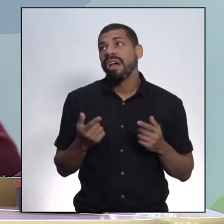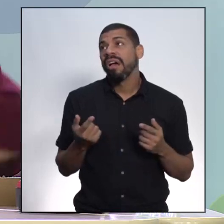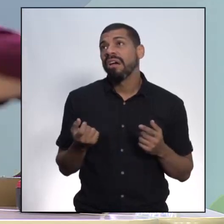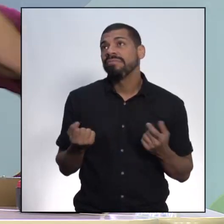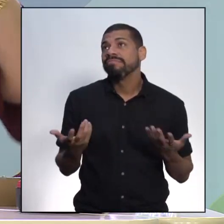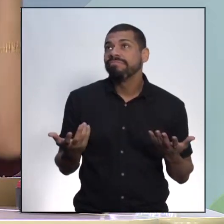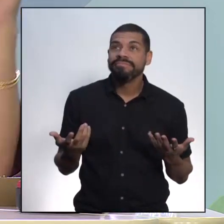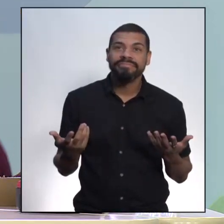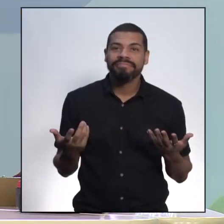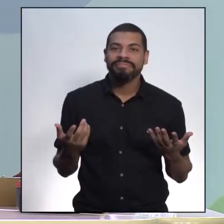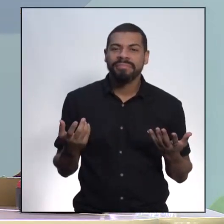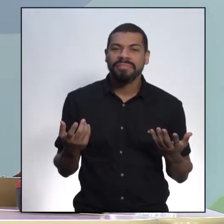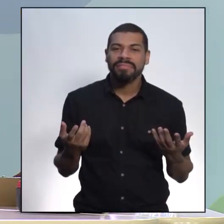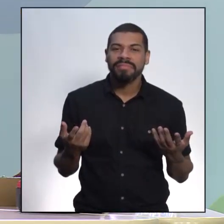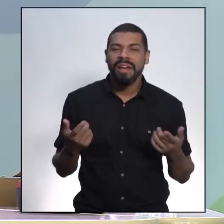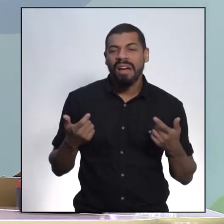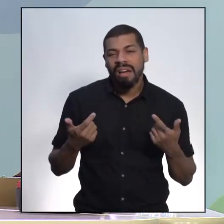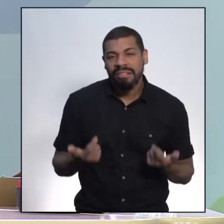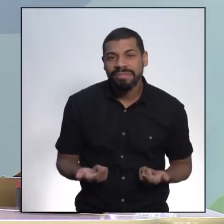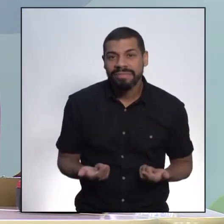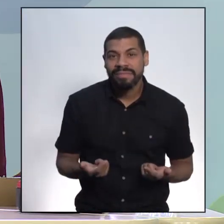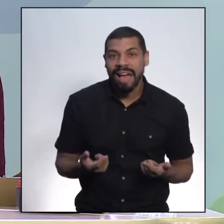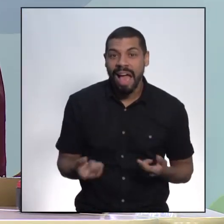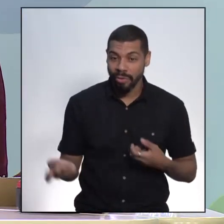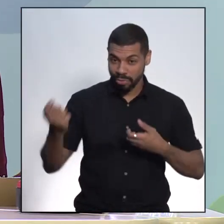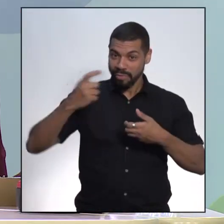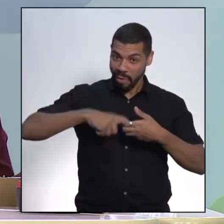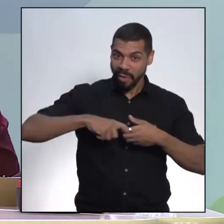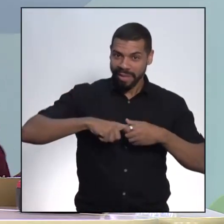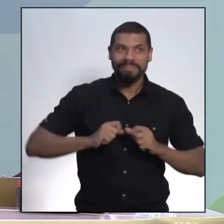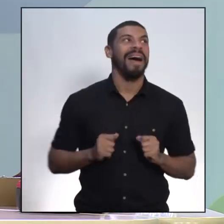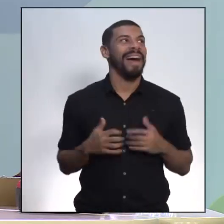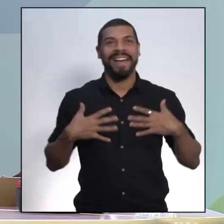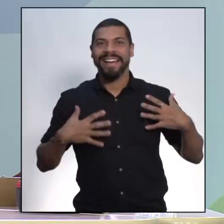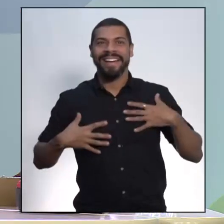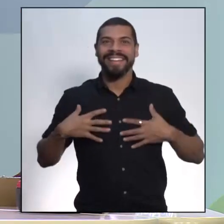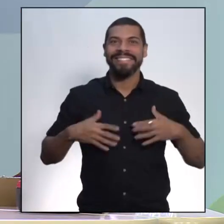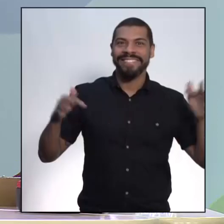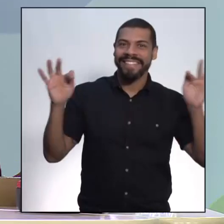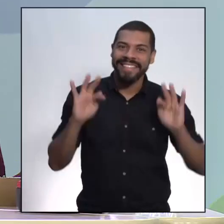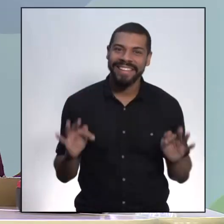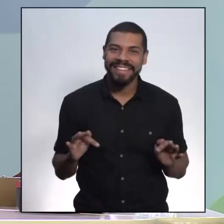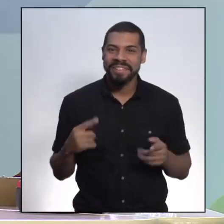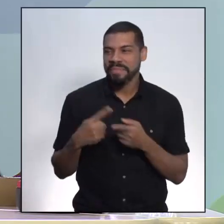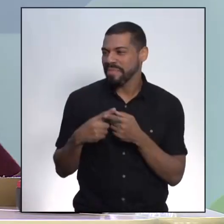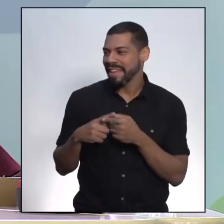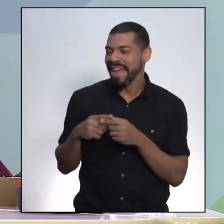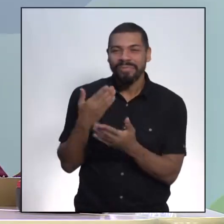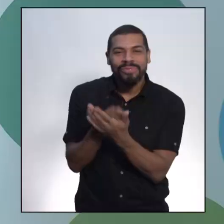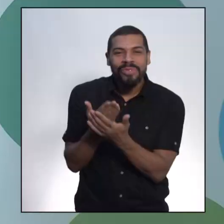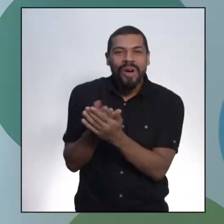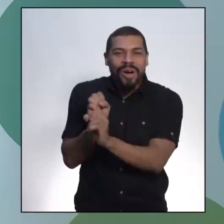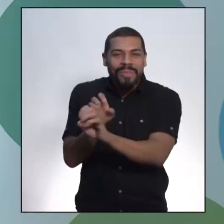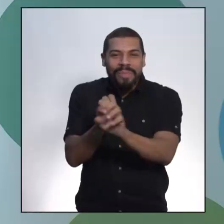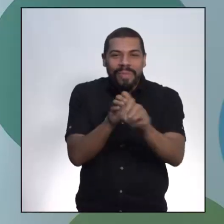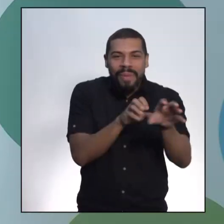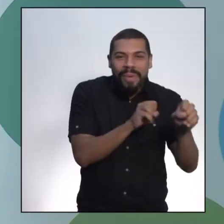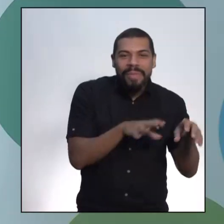ela volta... E eu vejo isso muito na sala de aula, né? Principalmente quando a gente está dando aula à noite. Isso acontece bastante,